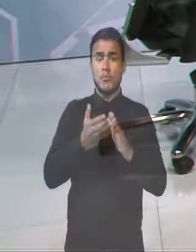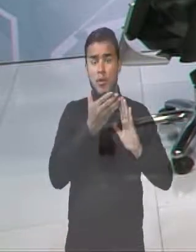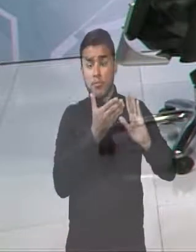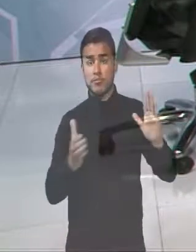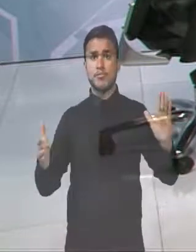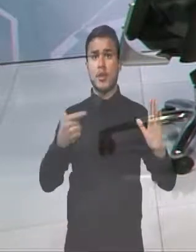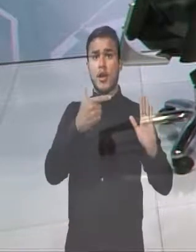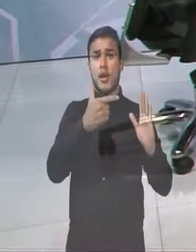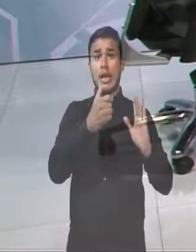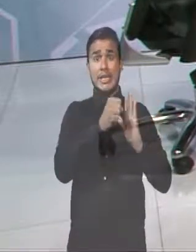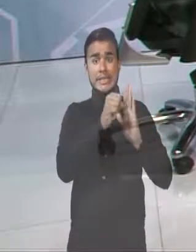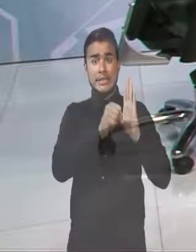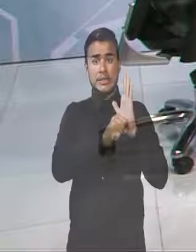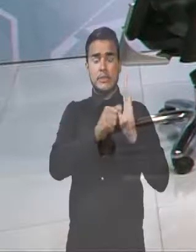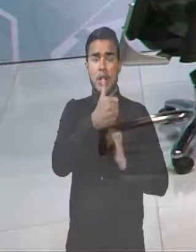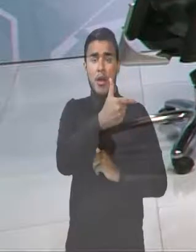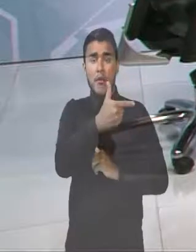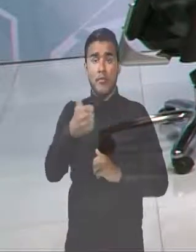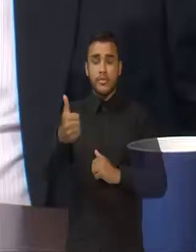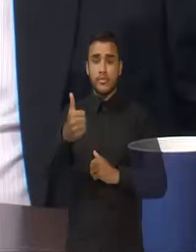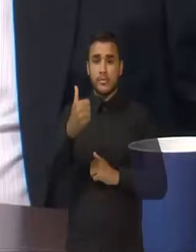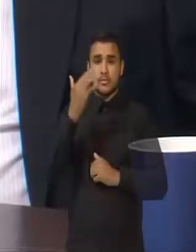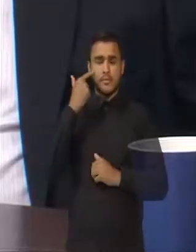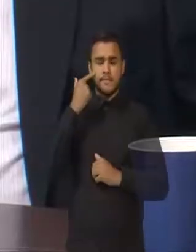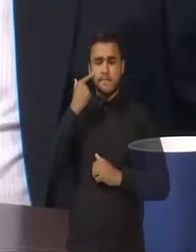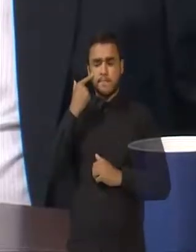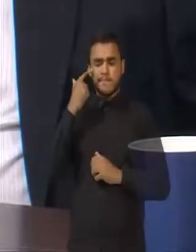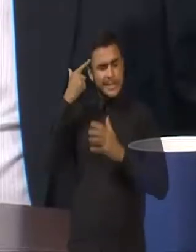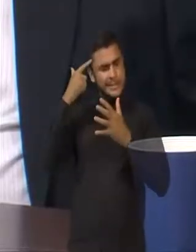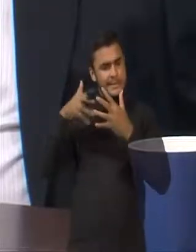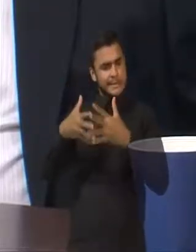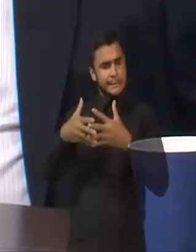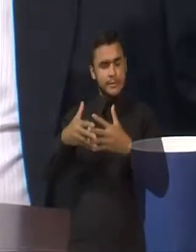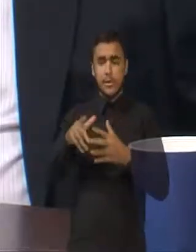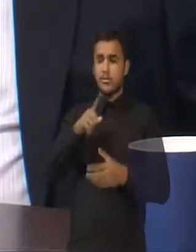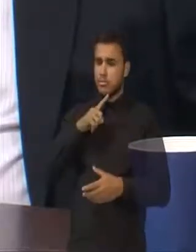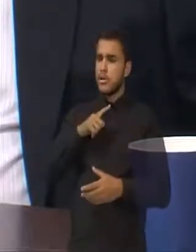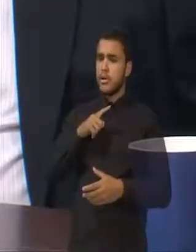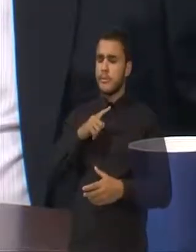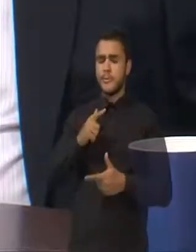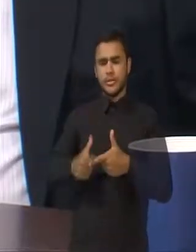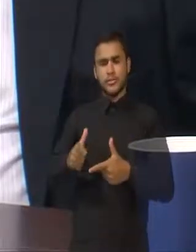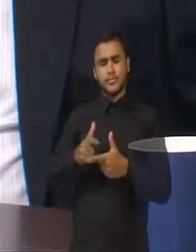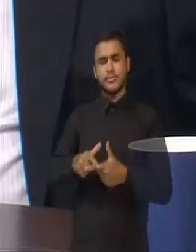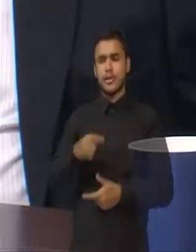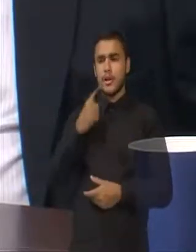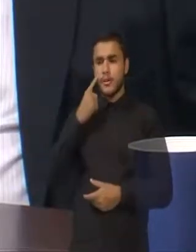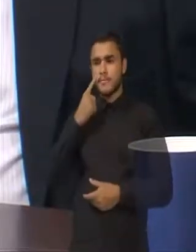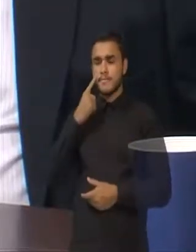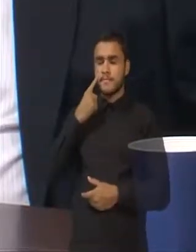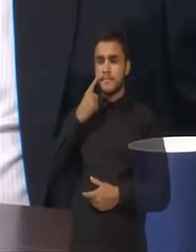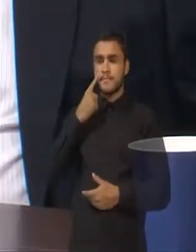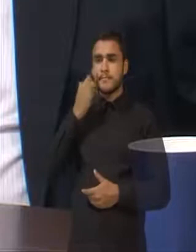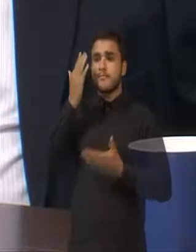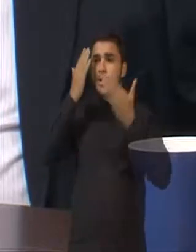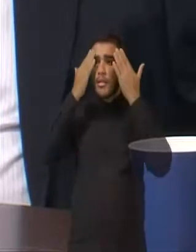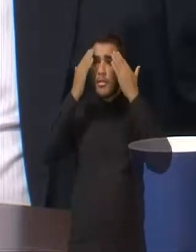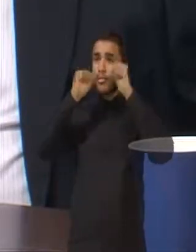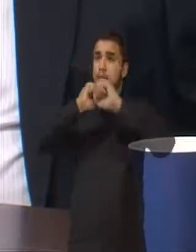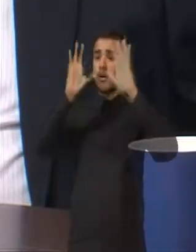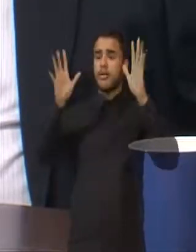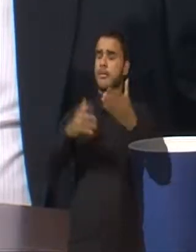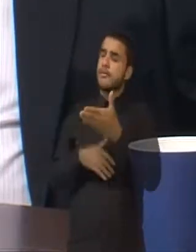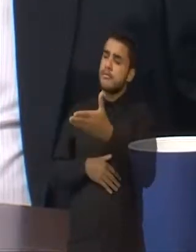XXI. Eu sei que isso é uma coisa um tanto quanto complicada que eu estou colocando, mas é de propósito mesmo, que é para a gente fazer uma outra interpretação, uma outra